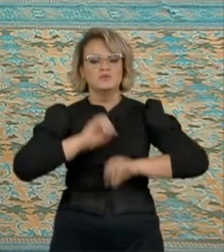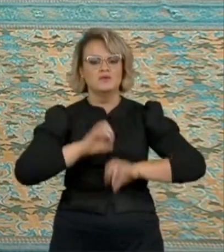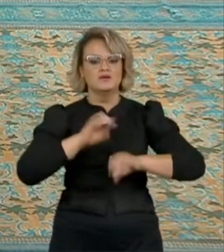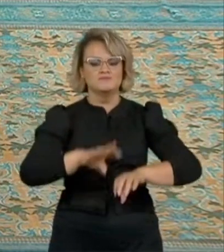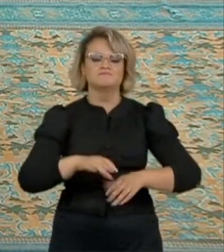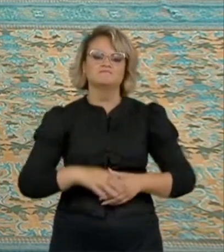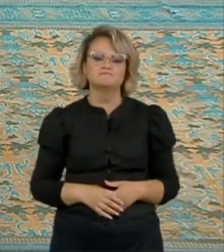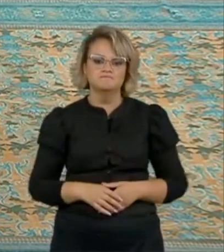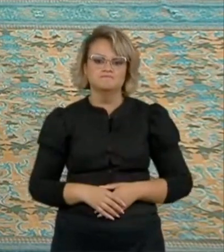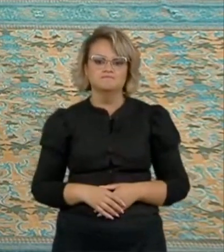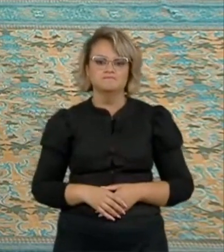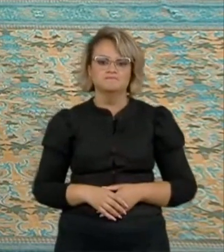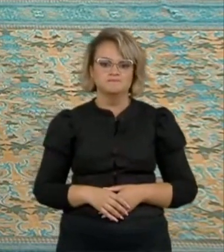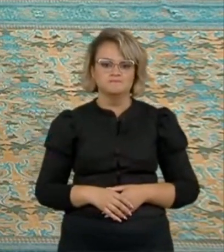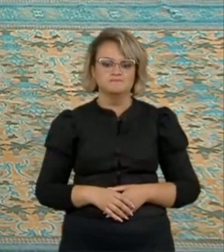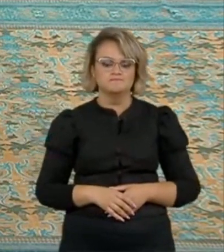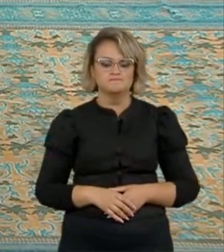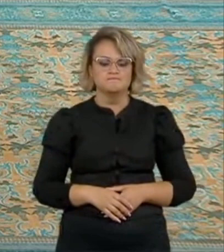educação